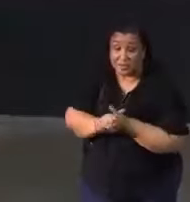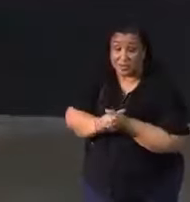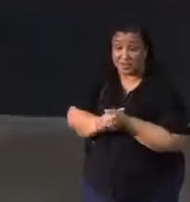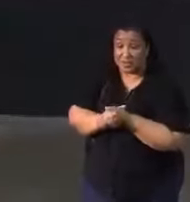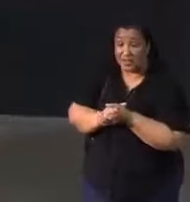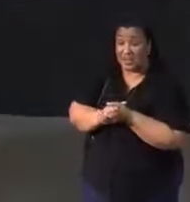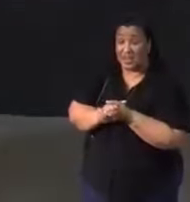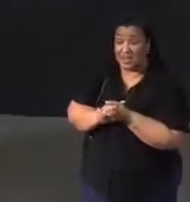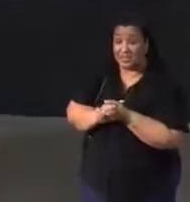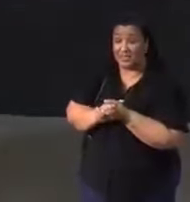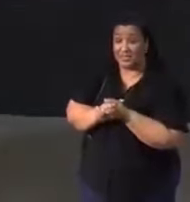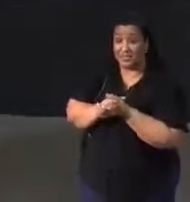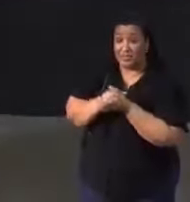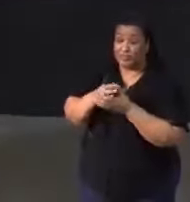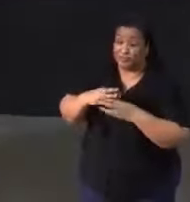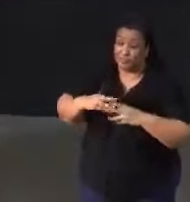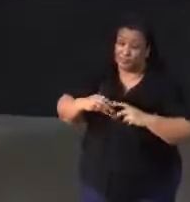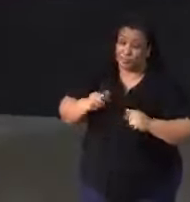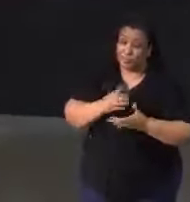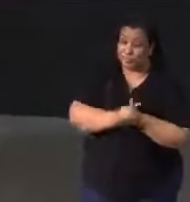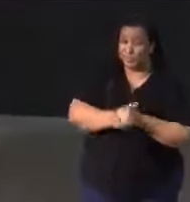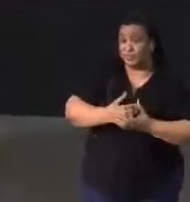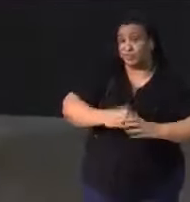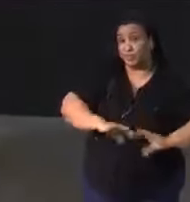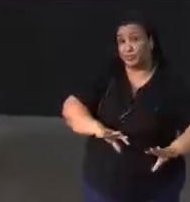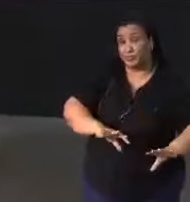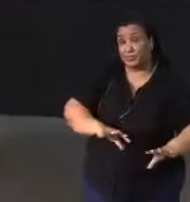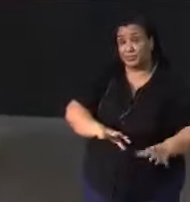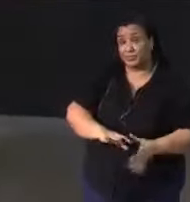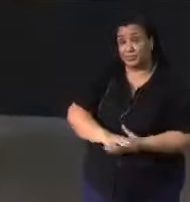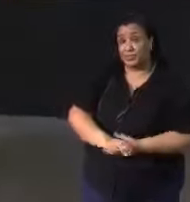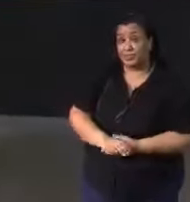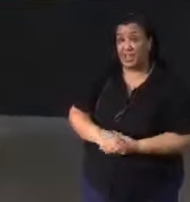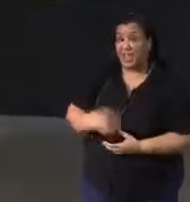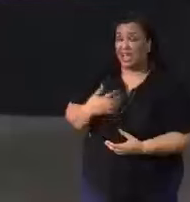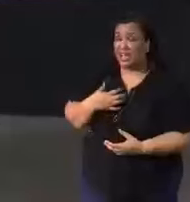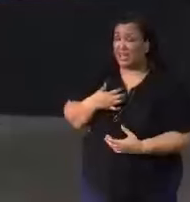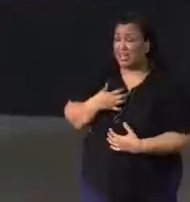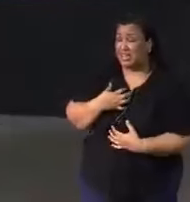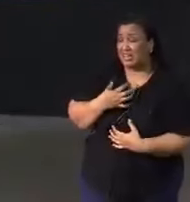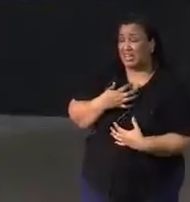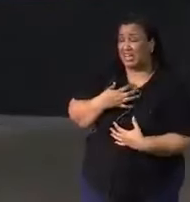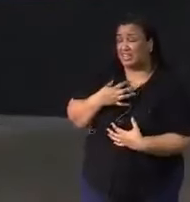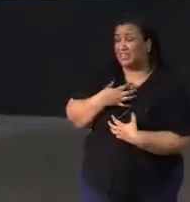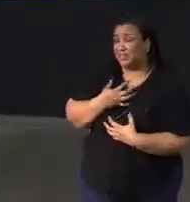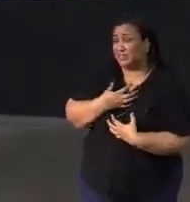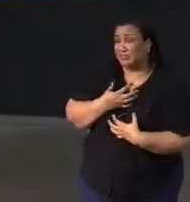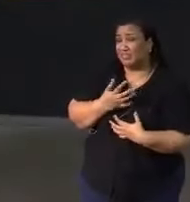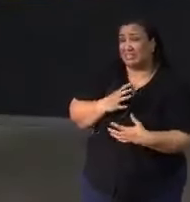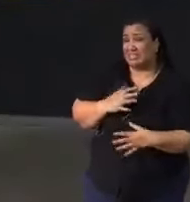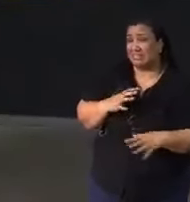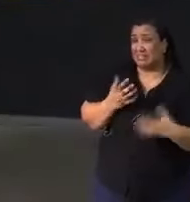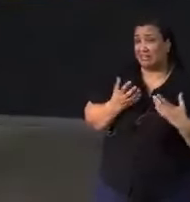já não estão mais sentindo. Eu não estou sentindo mais aquele negócio.